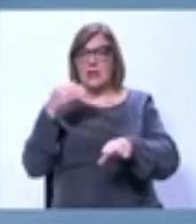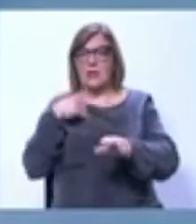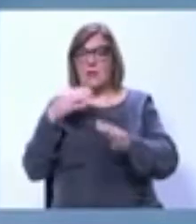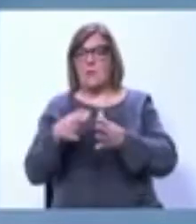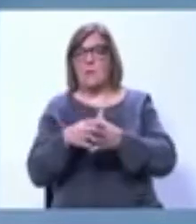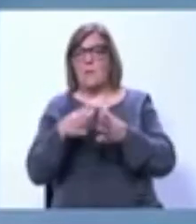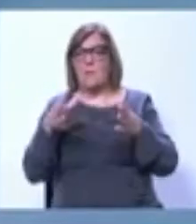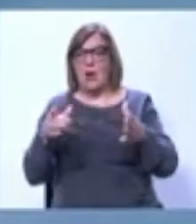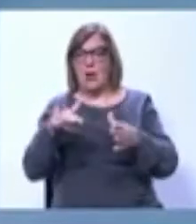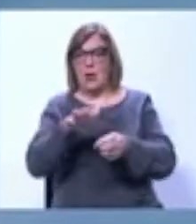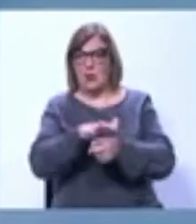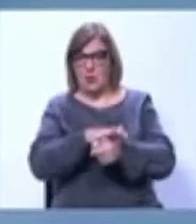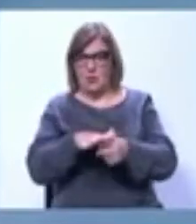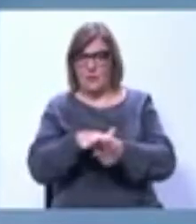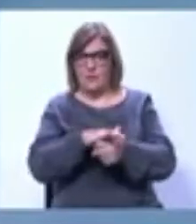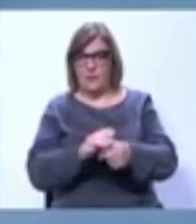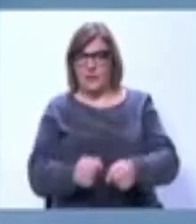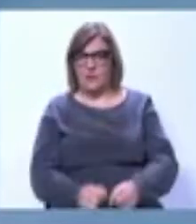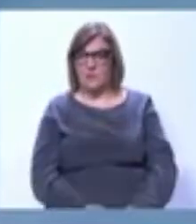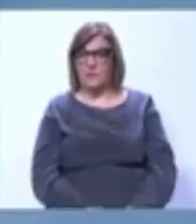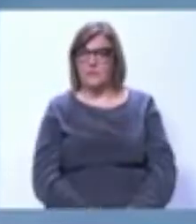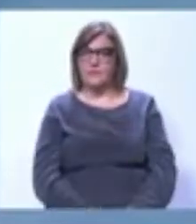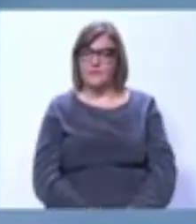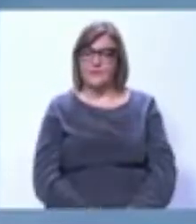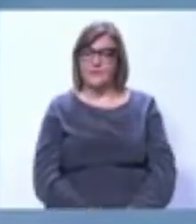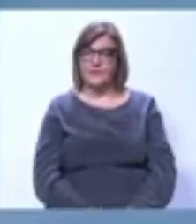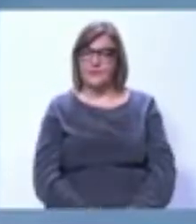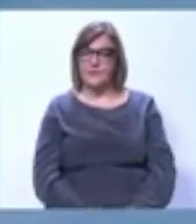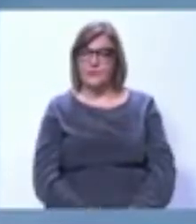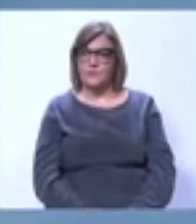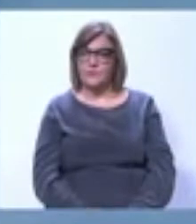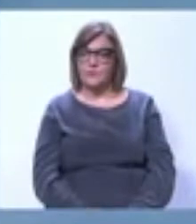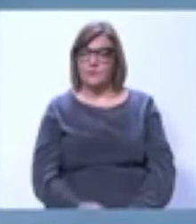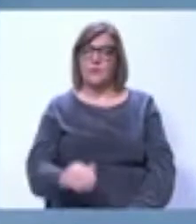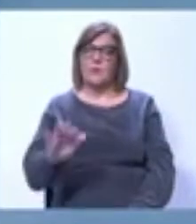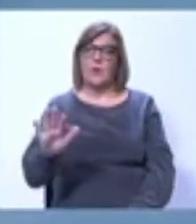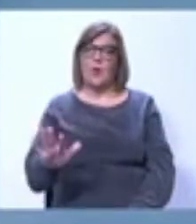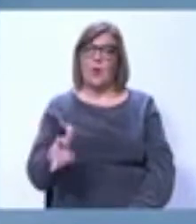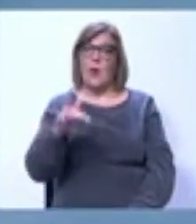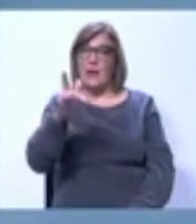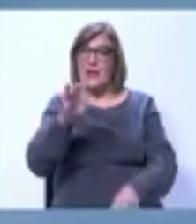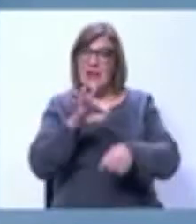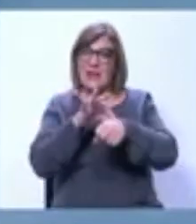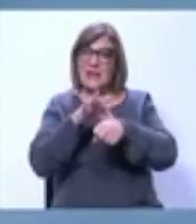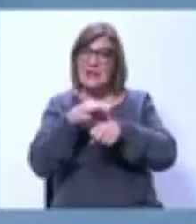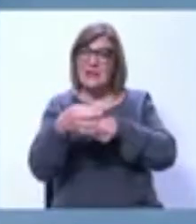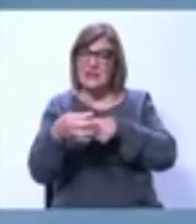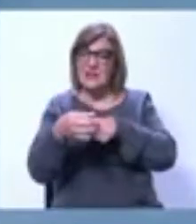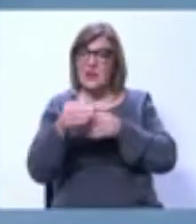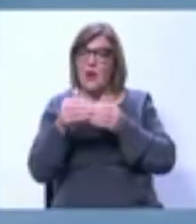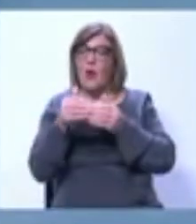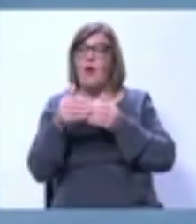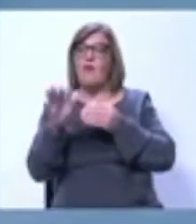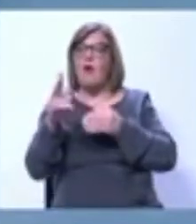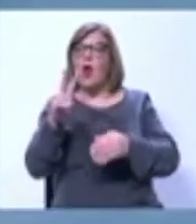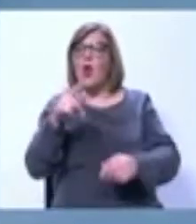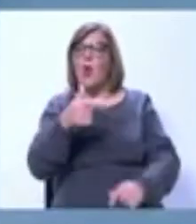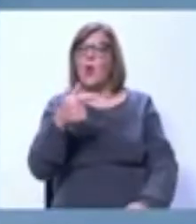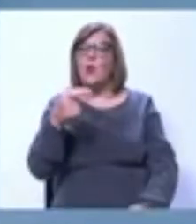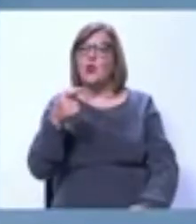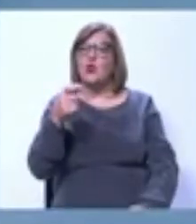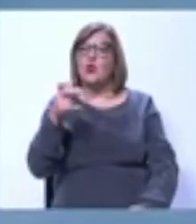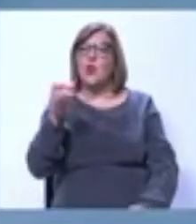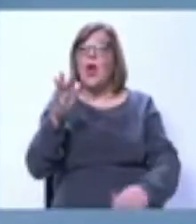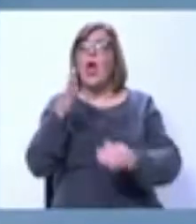a maior parte dos casos quando há essa esse tecido endometrial está fora do outro o que é que